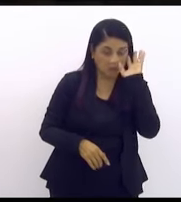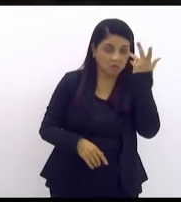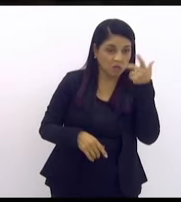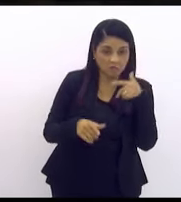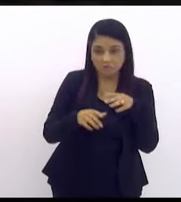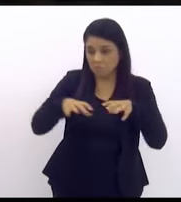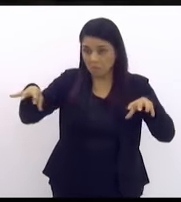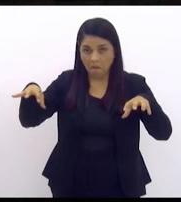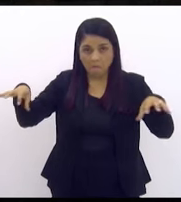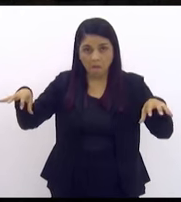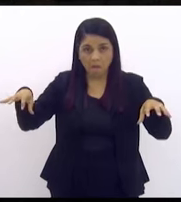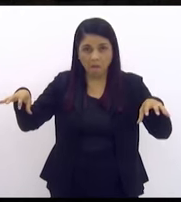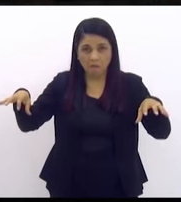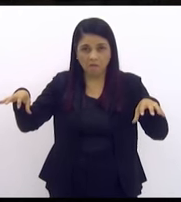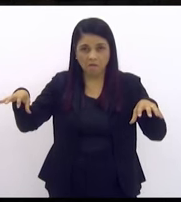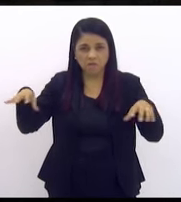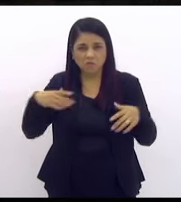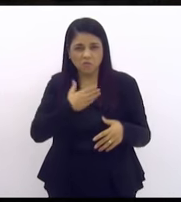com a sua base?